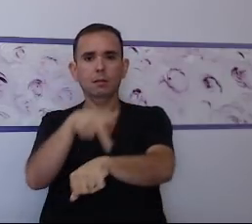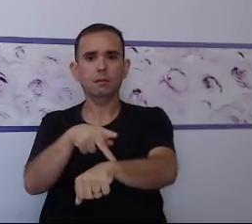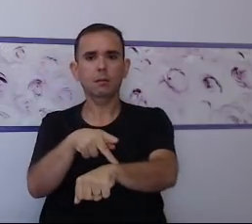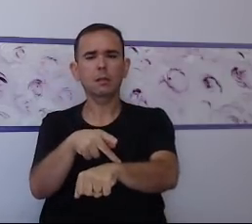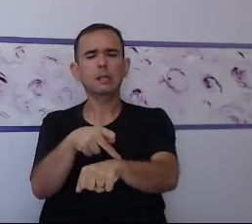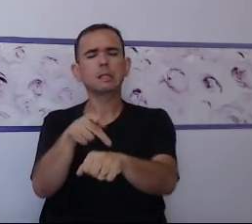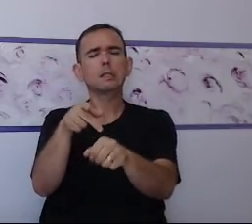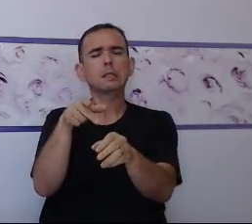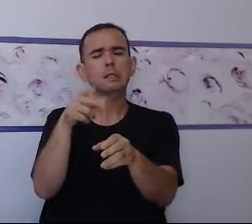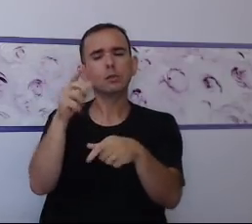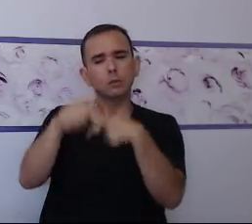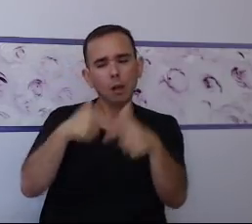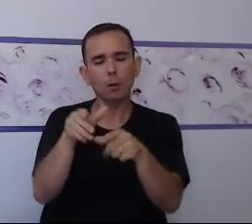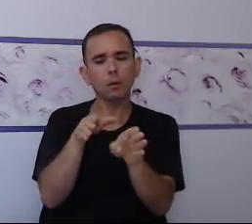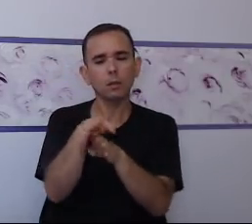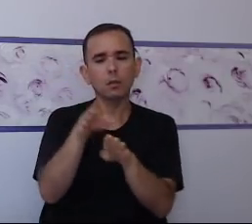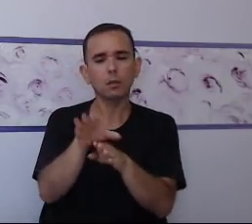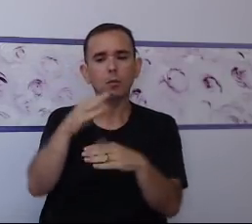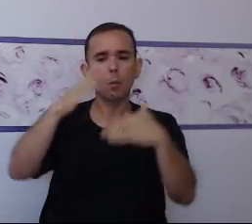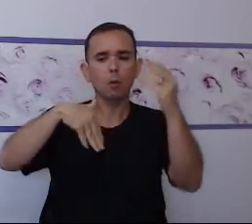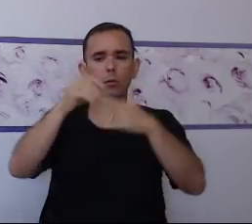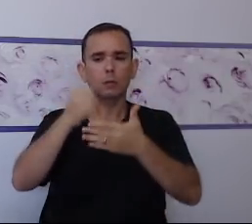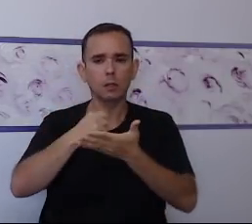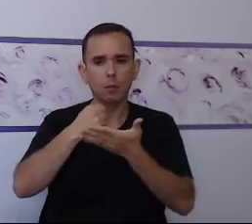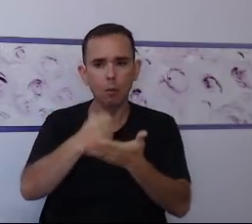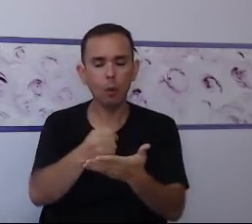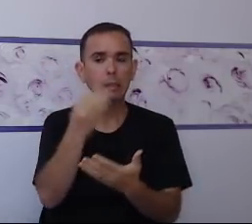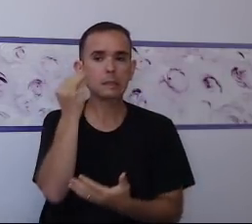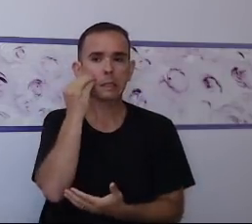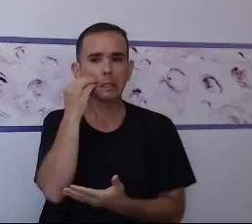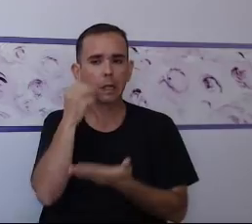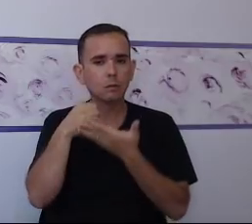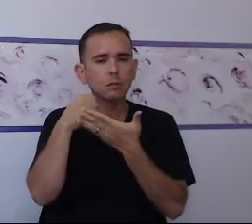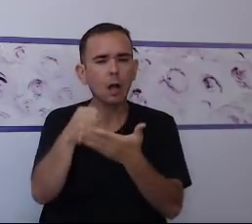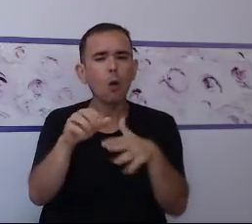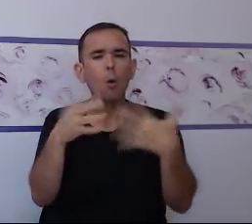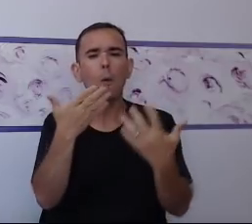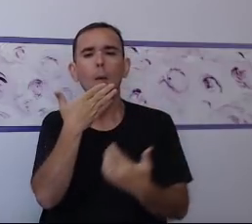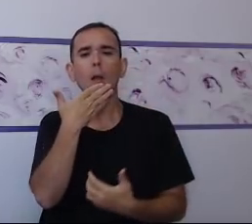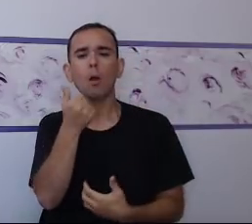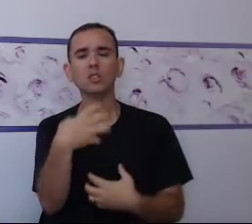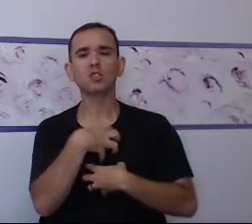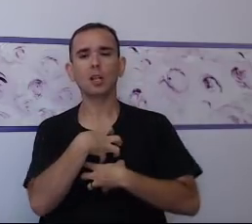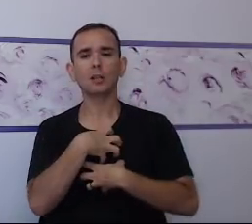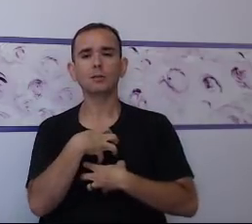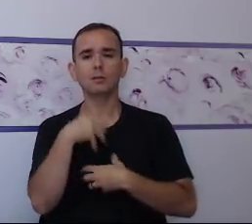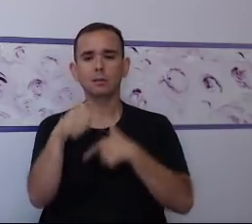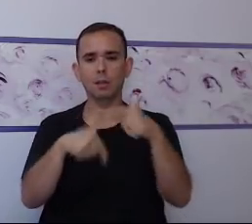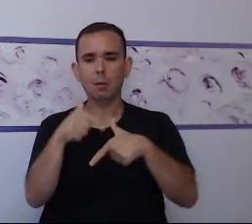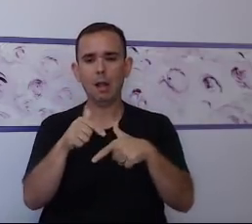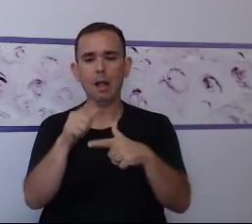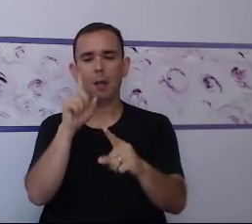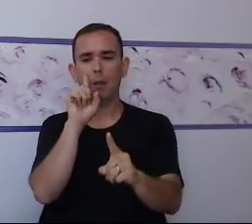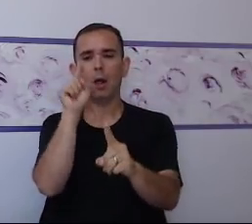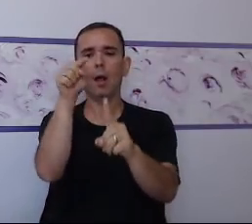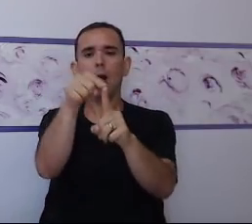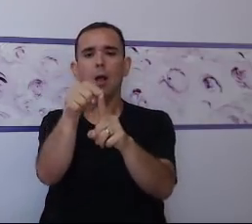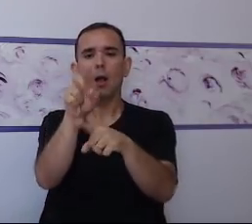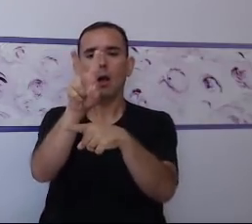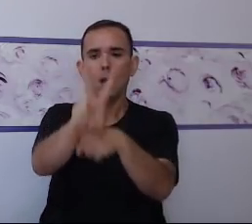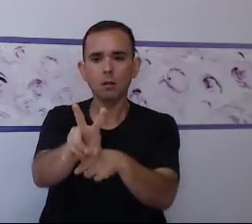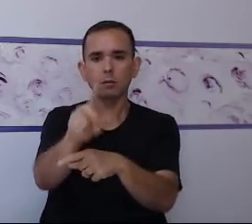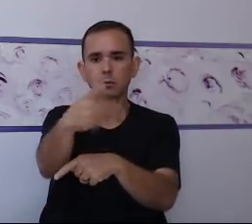as orientações, os nossos profissionais de apoio, tentando auxiliá-los qual é a melhor forma de trabalhar, né? Para atender esse aluno na rede